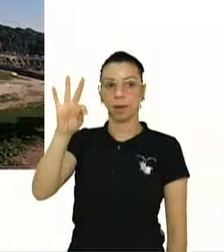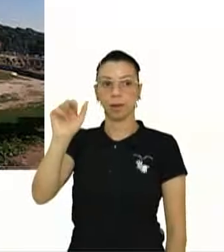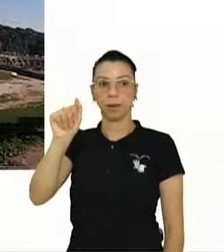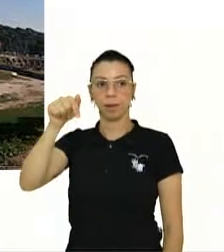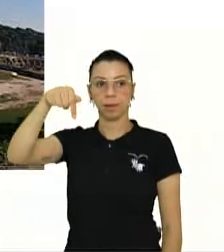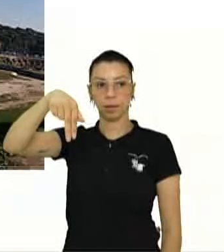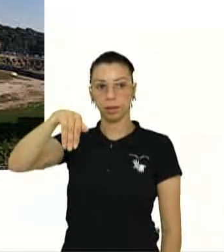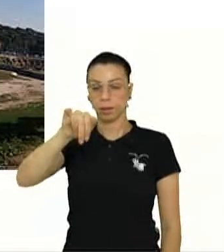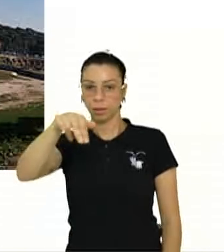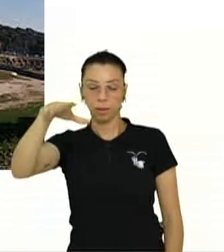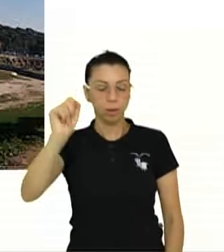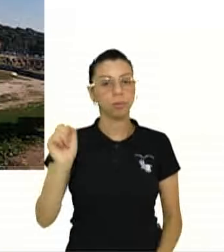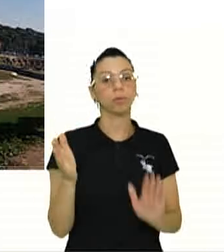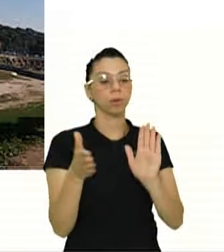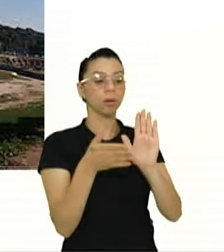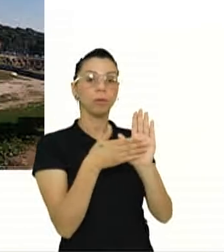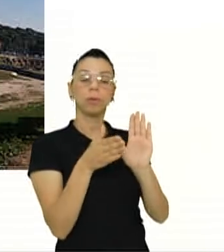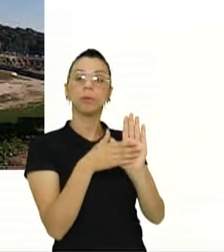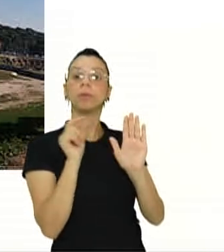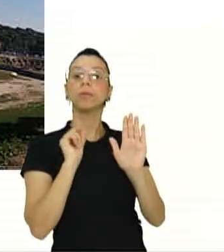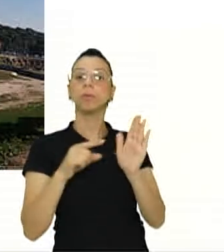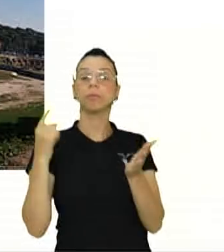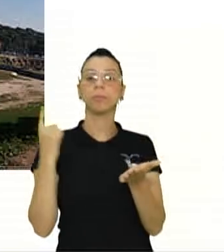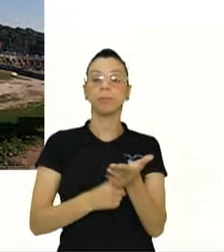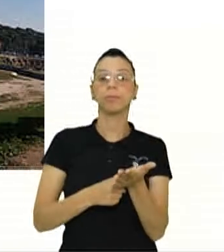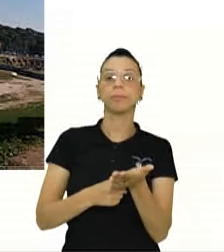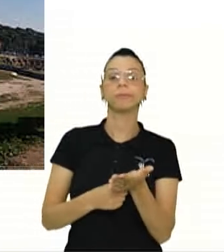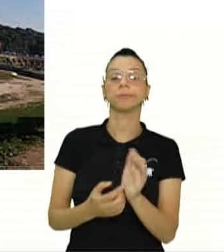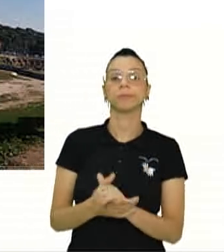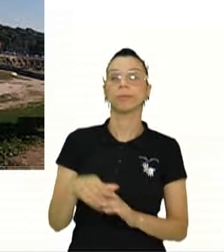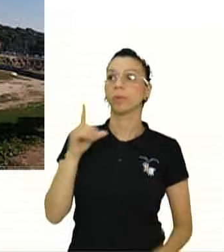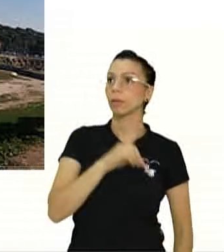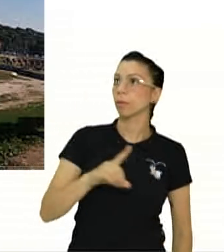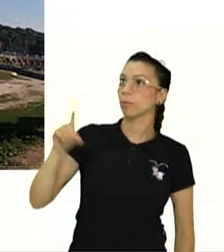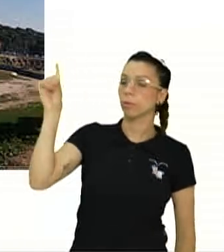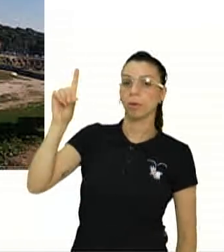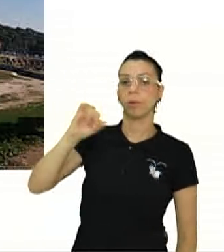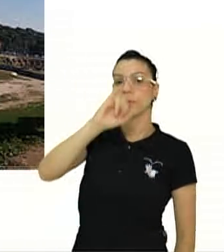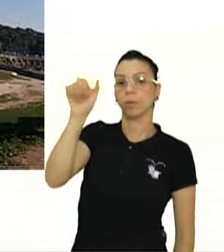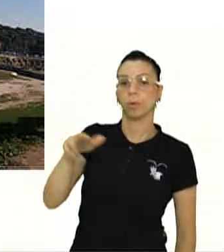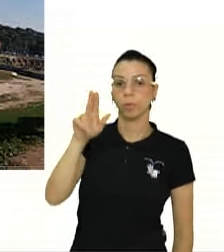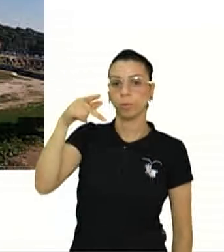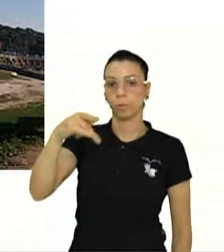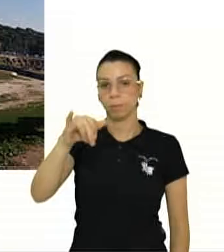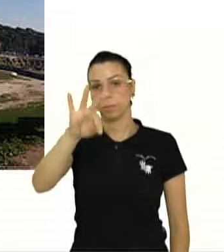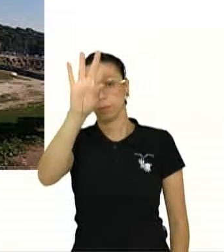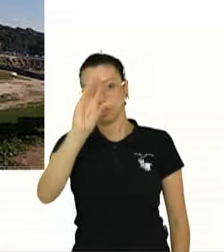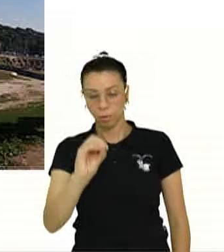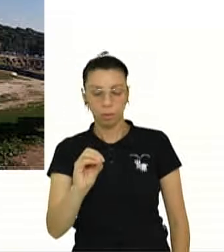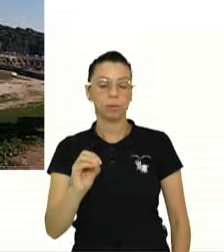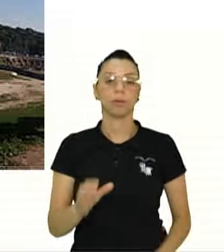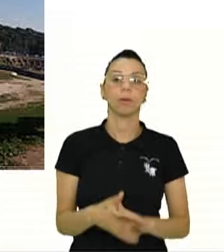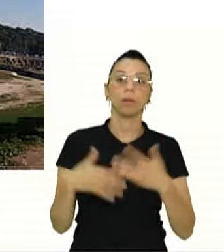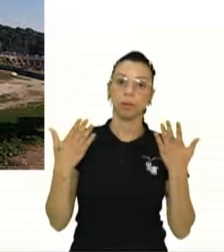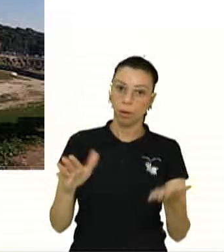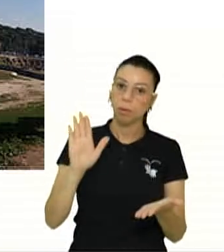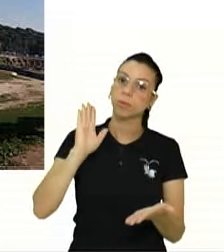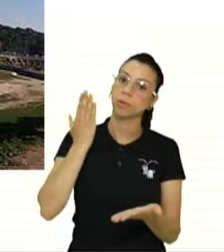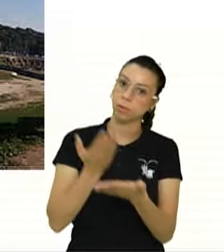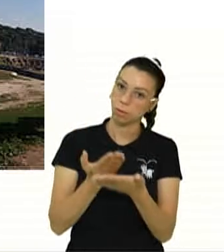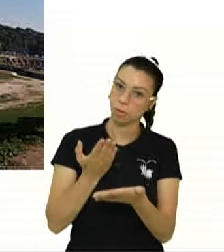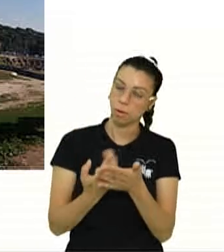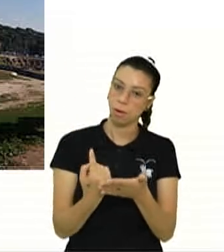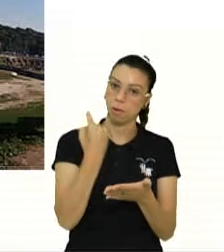ele prometeu esse evento esportivo para o deus Júpiter. Novamente, vocês tiveram aquelas aulas sobre a religiosidade,